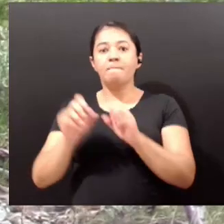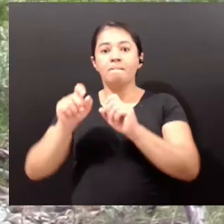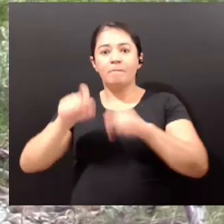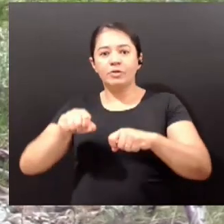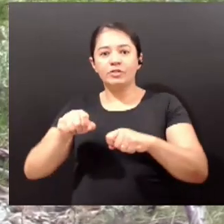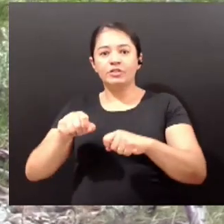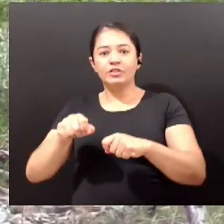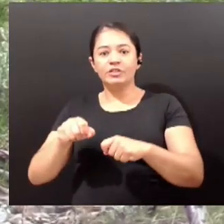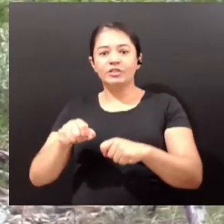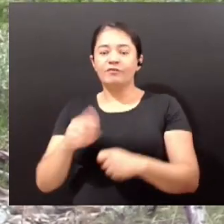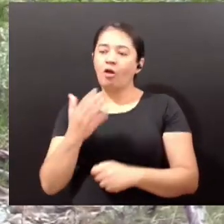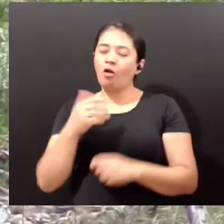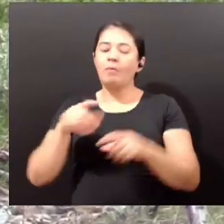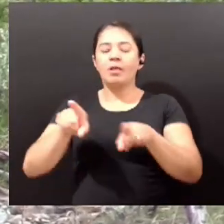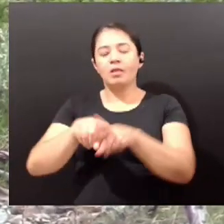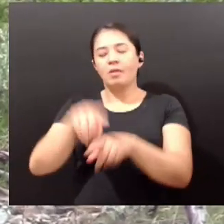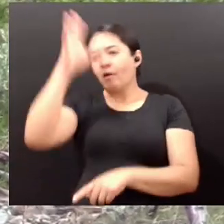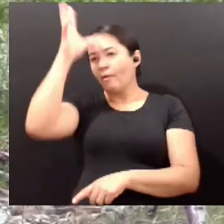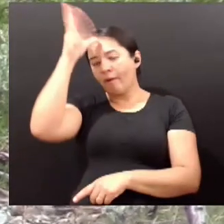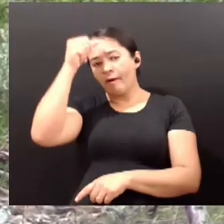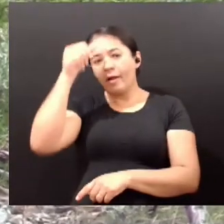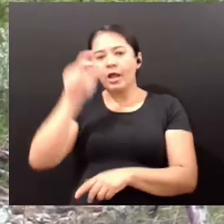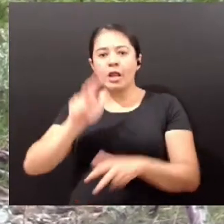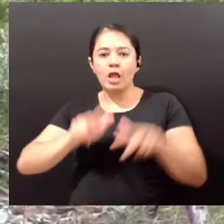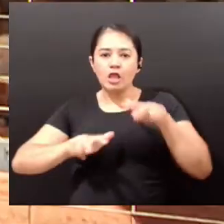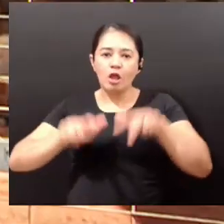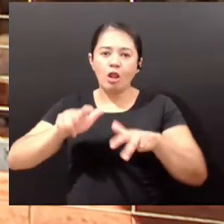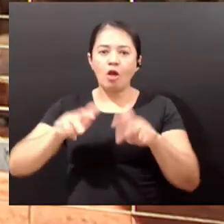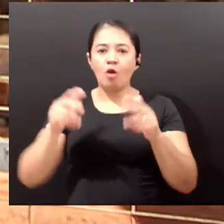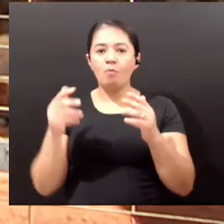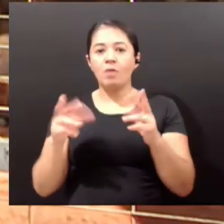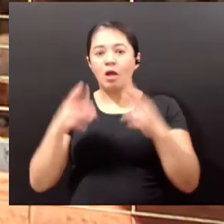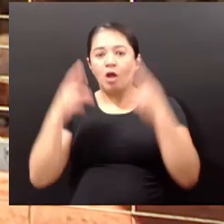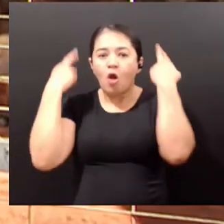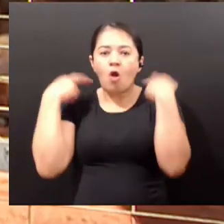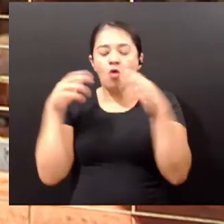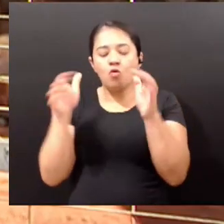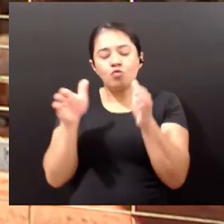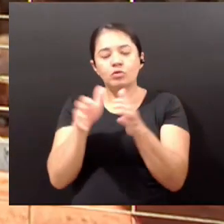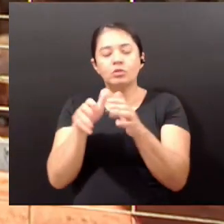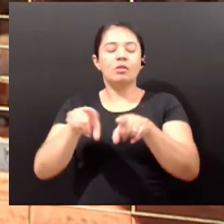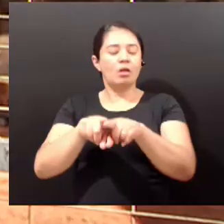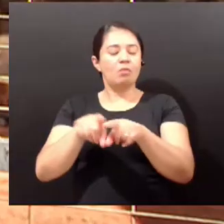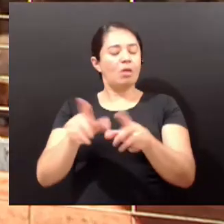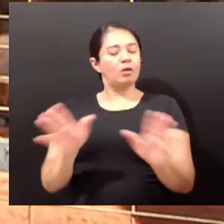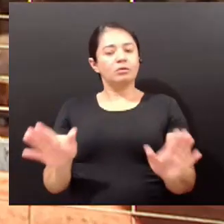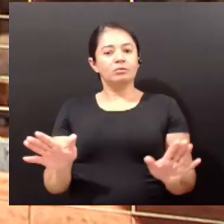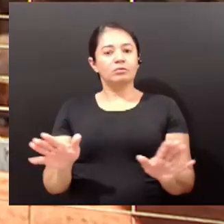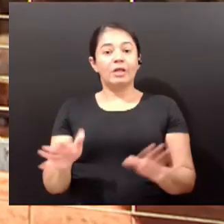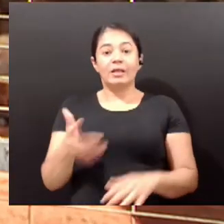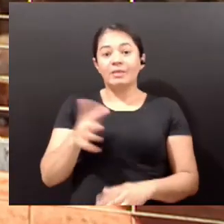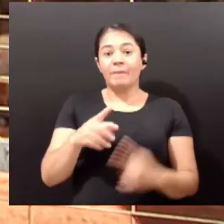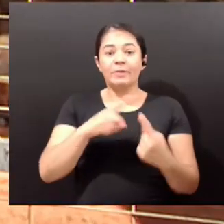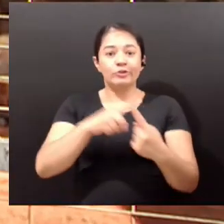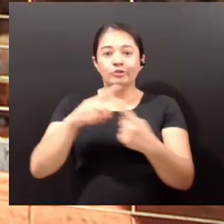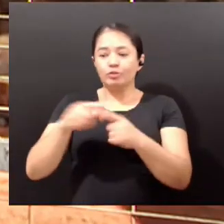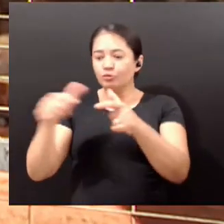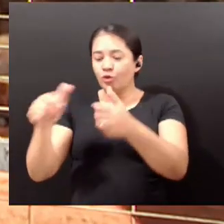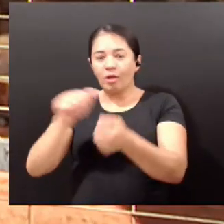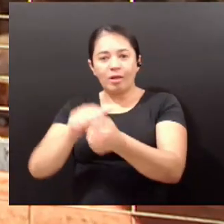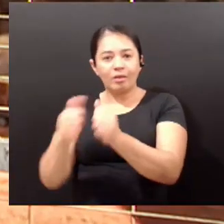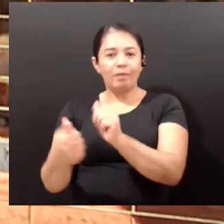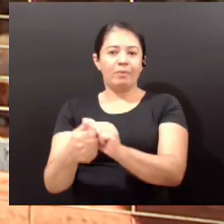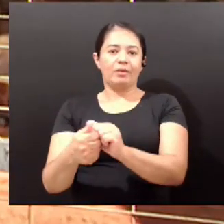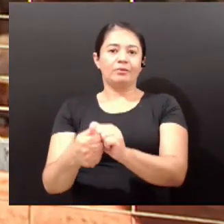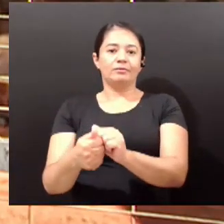com um pato, com um cordeirinho, alguma coisa, entendeu? Nesse nível. Então, é um bicho extremamente adaptável. E bem